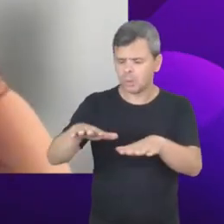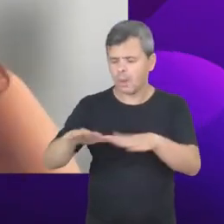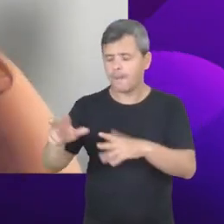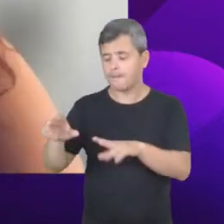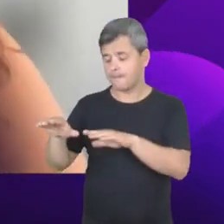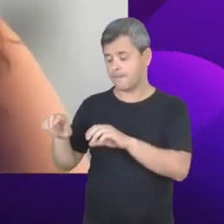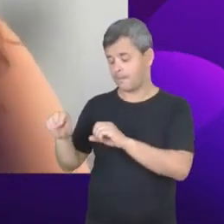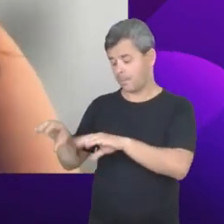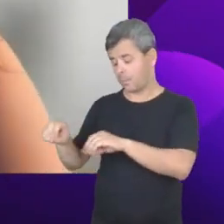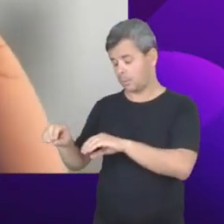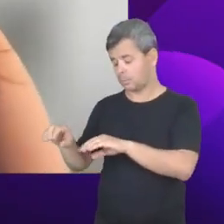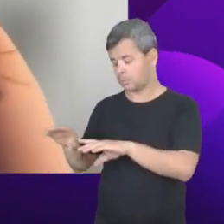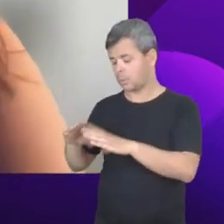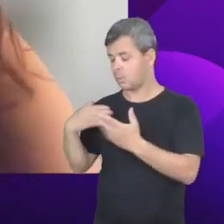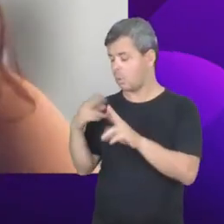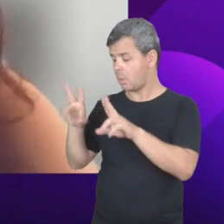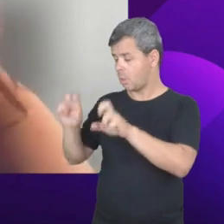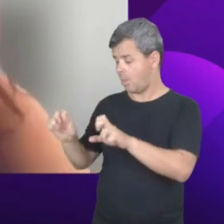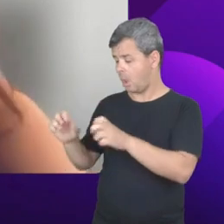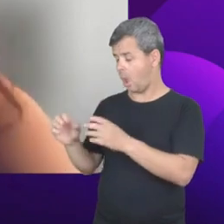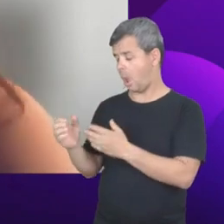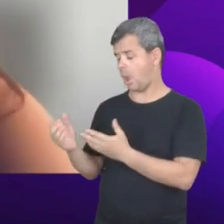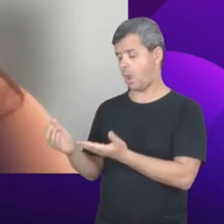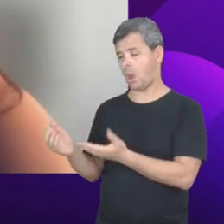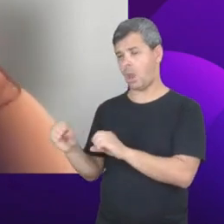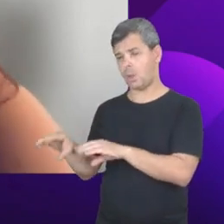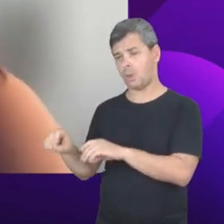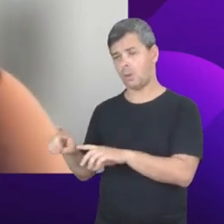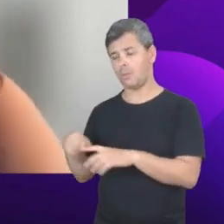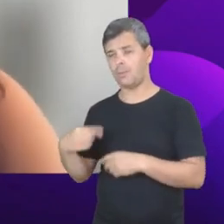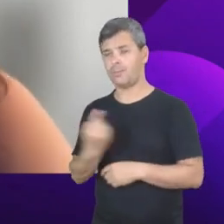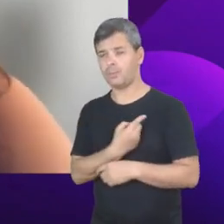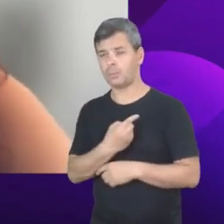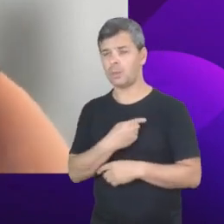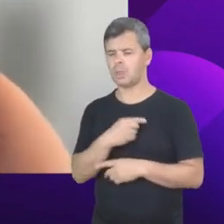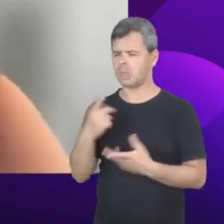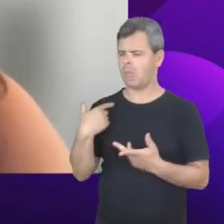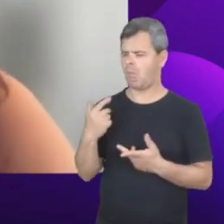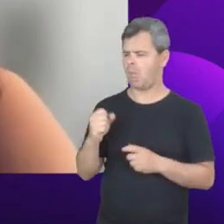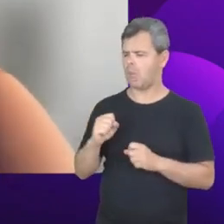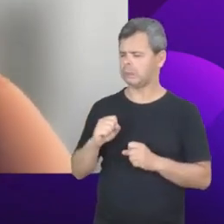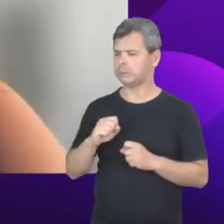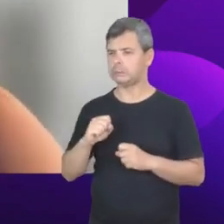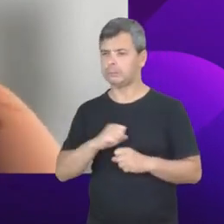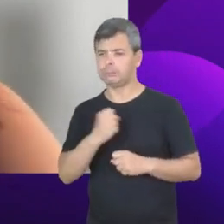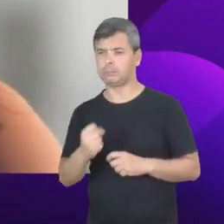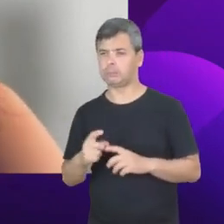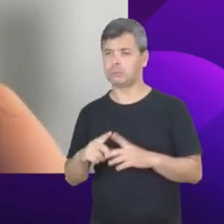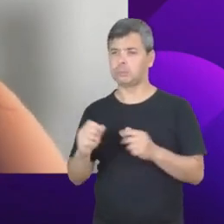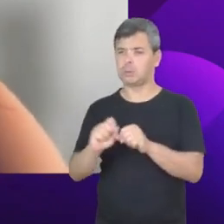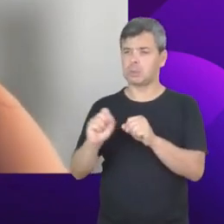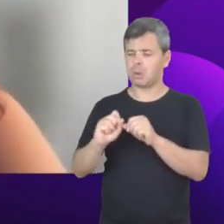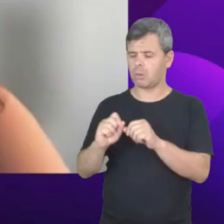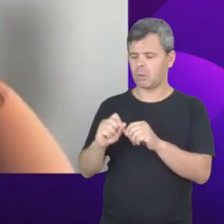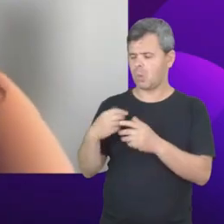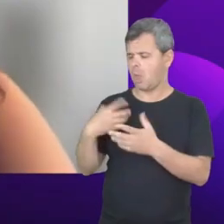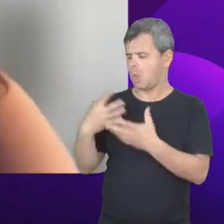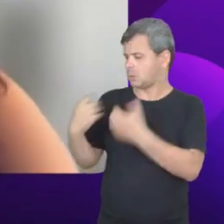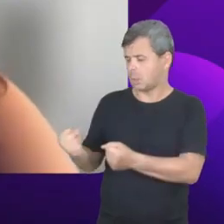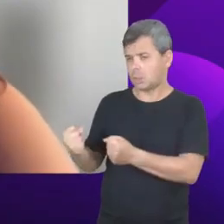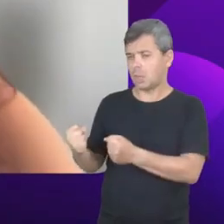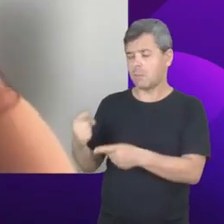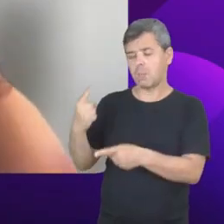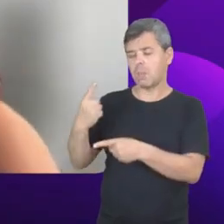pauta da educação, como o que marca essa rebeldia, de fato, e essa insatisfação,